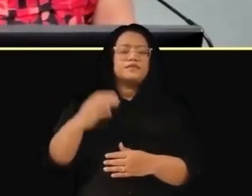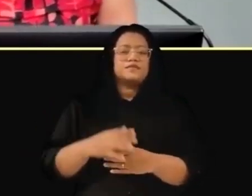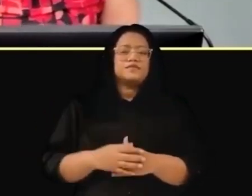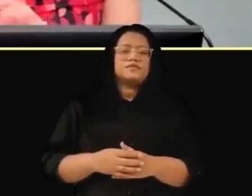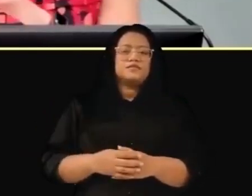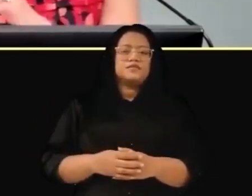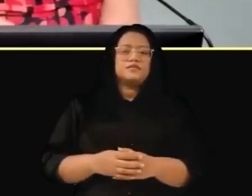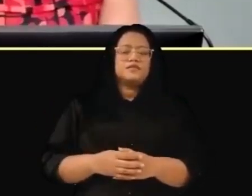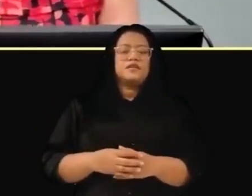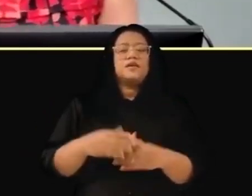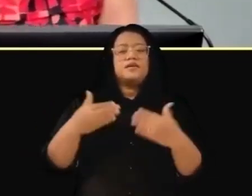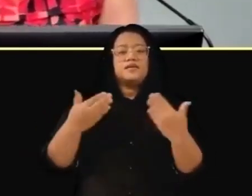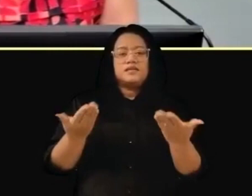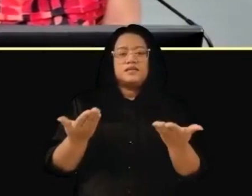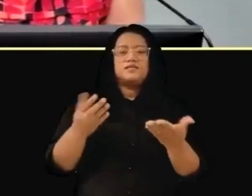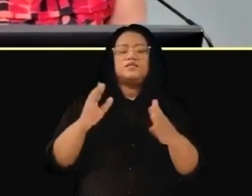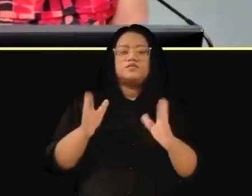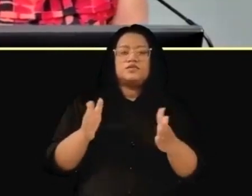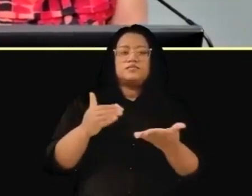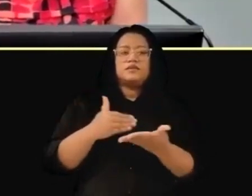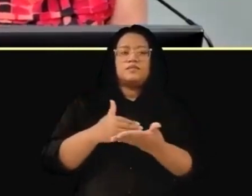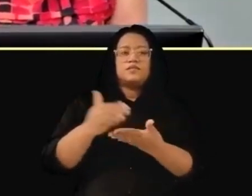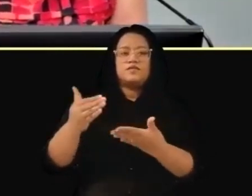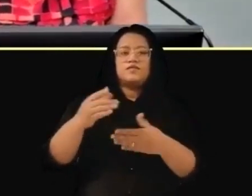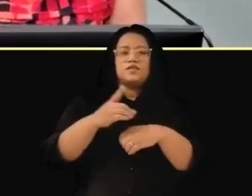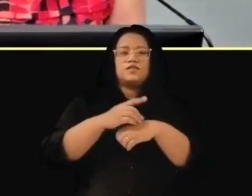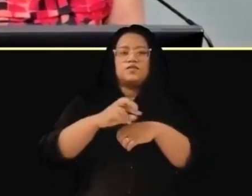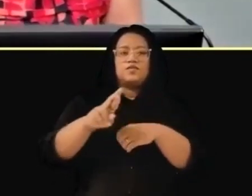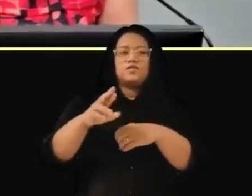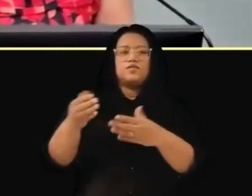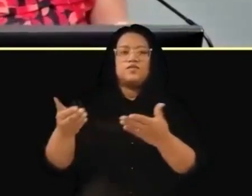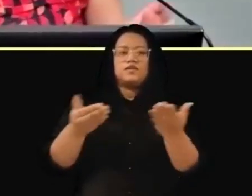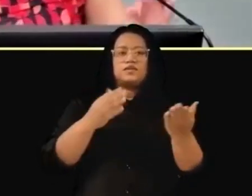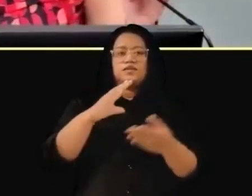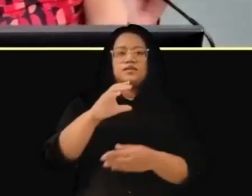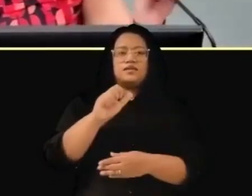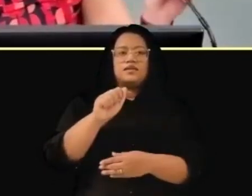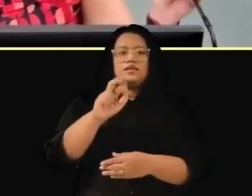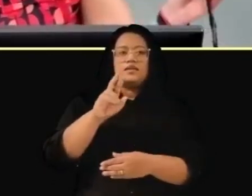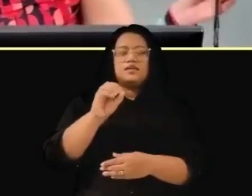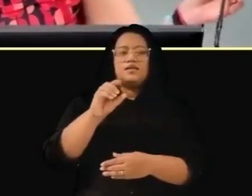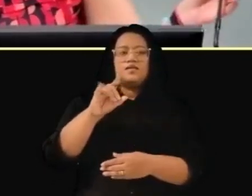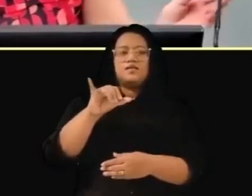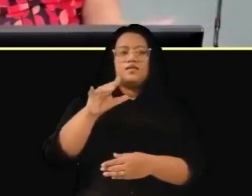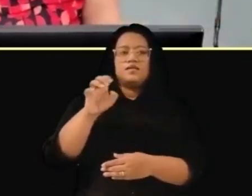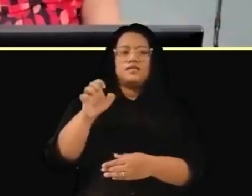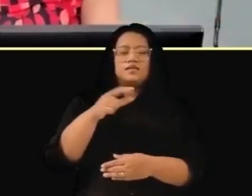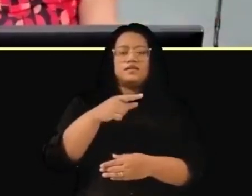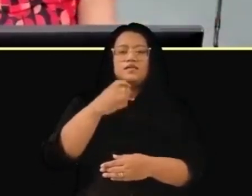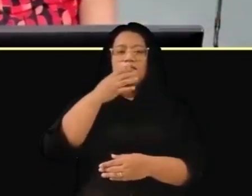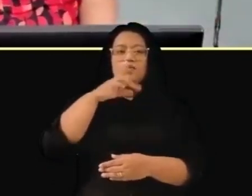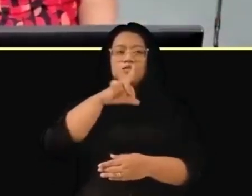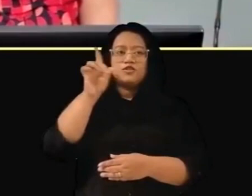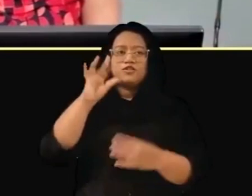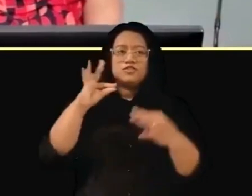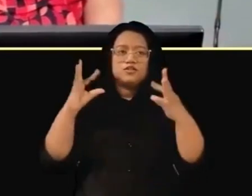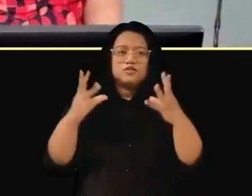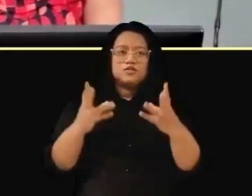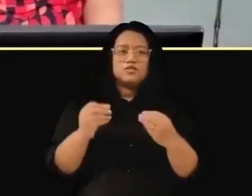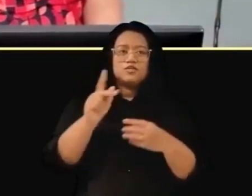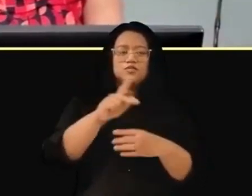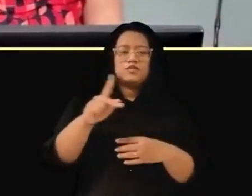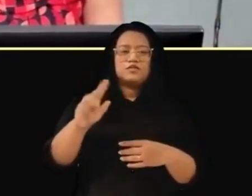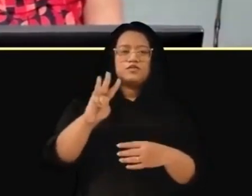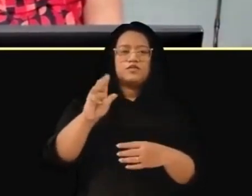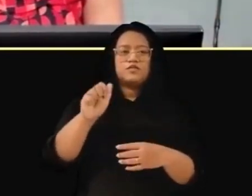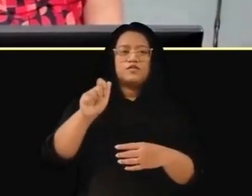então, já aproveito, vou passar a palavra para a doutora Caroline, pois não, doutora? Bom dia a todos, professor Wagner, satisfação tê-lo